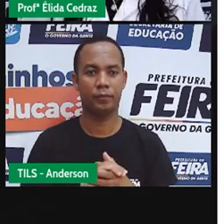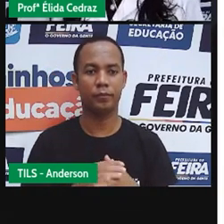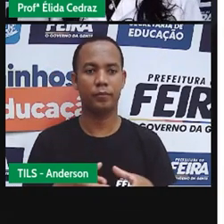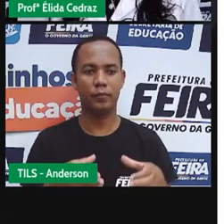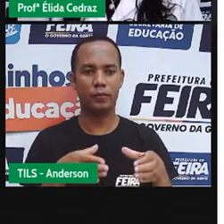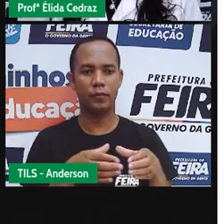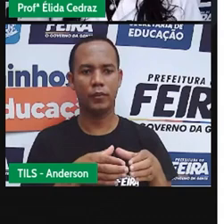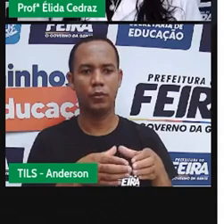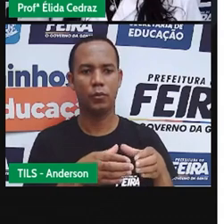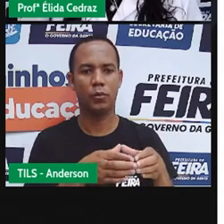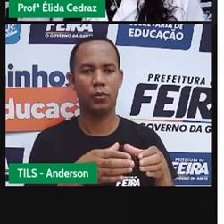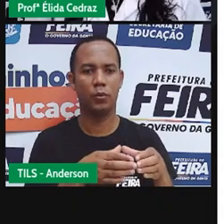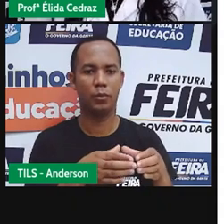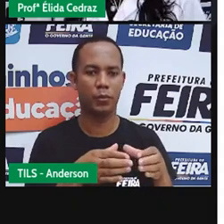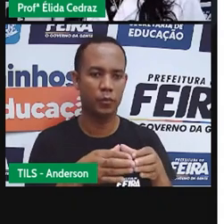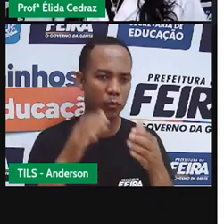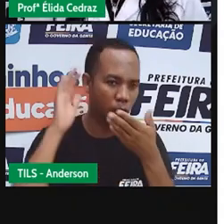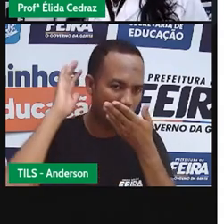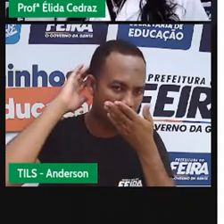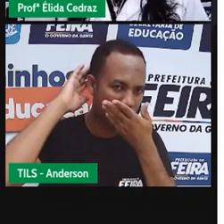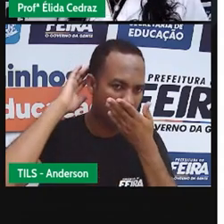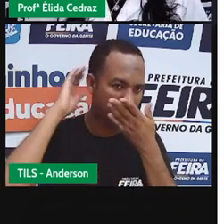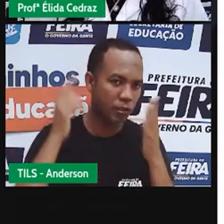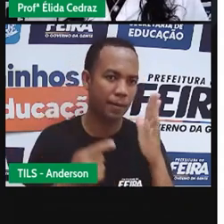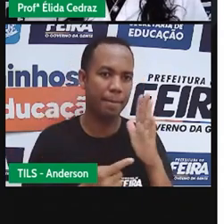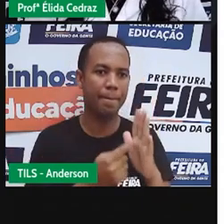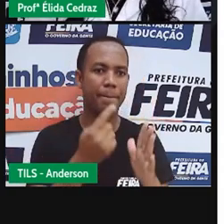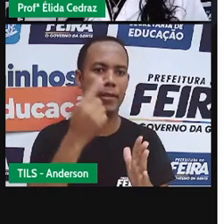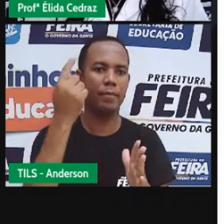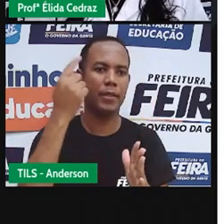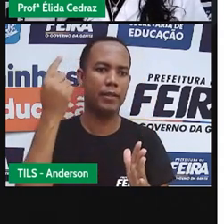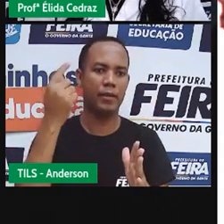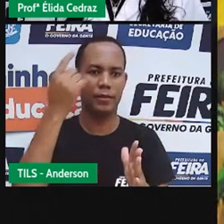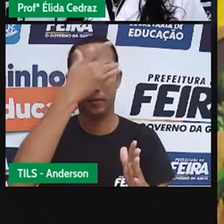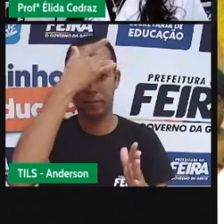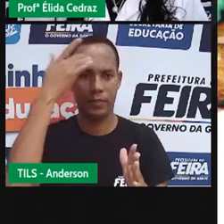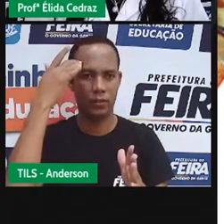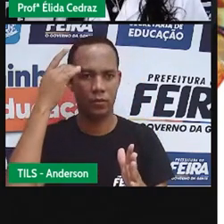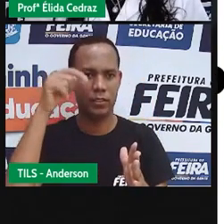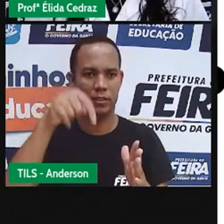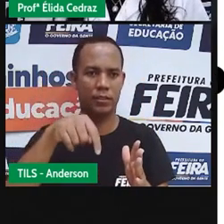Povos indígenas, os primeiros habitantes da Terra.